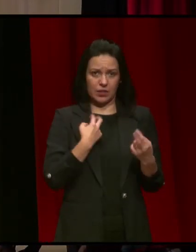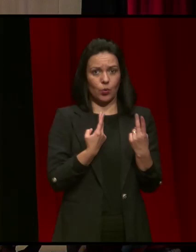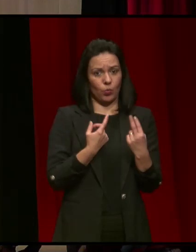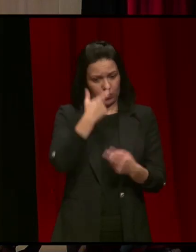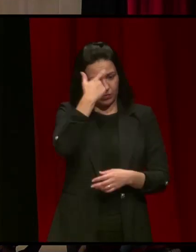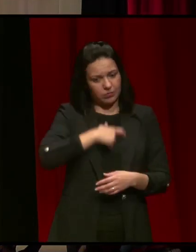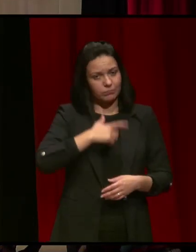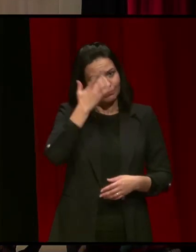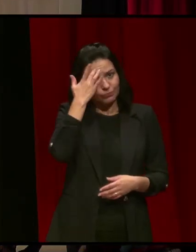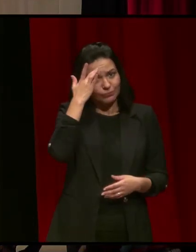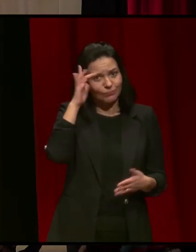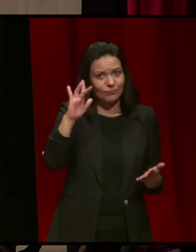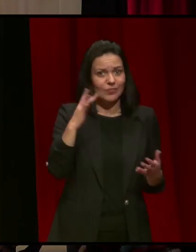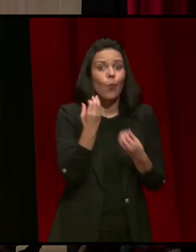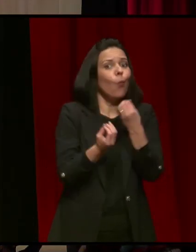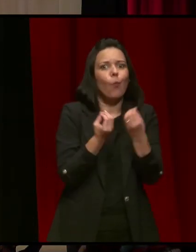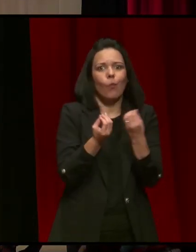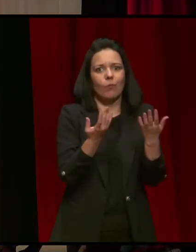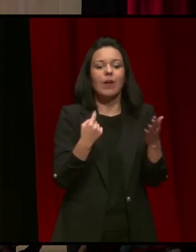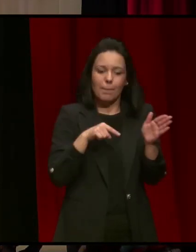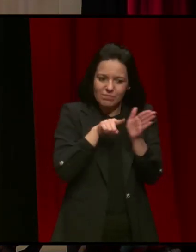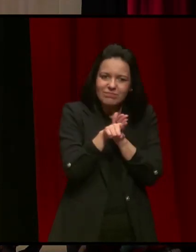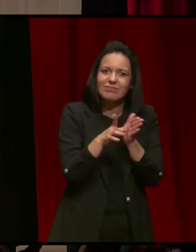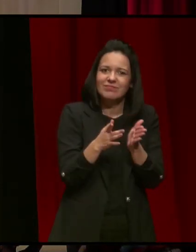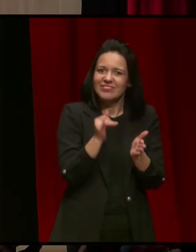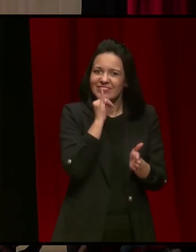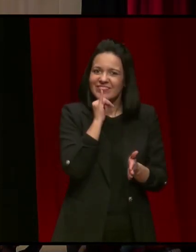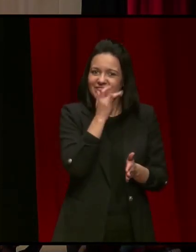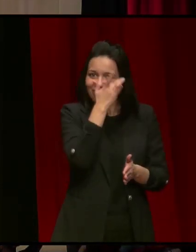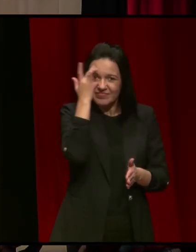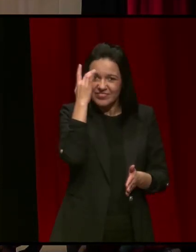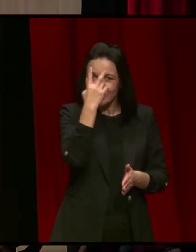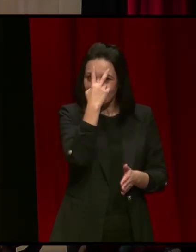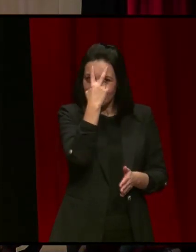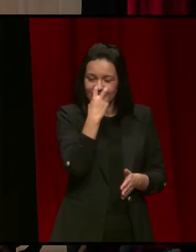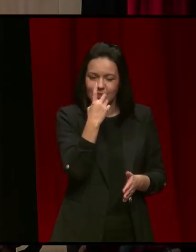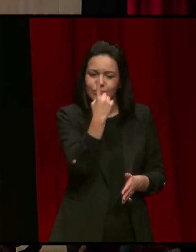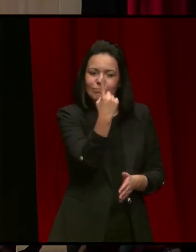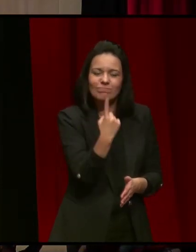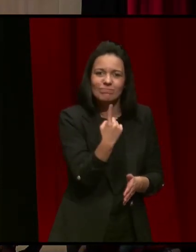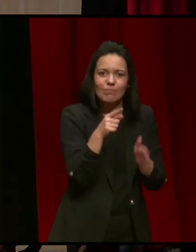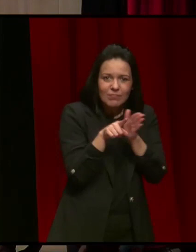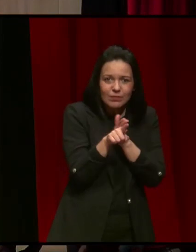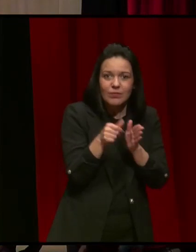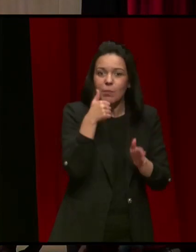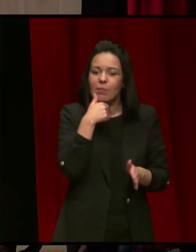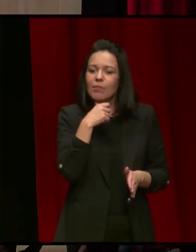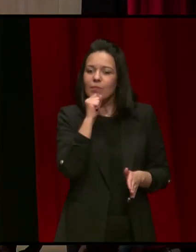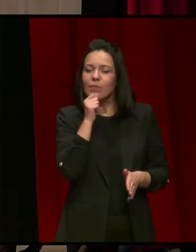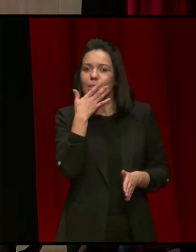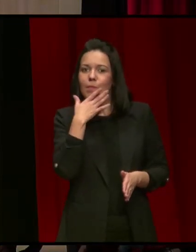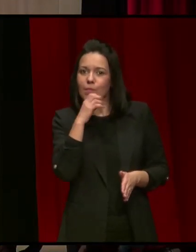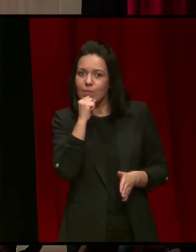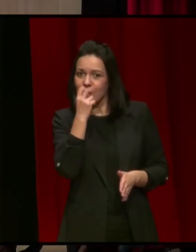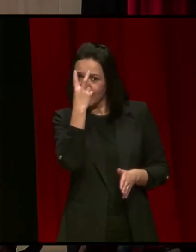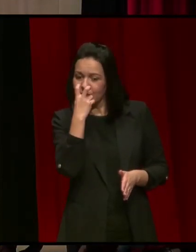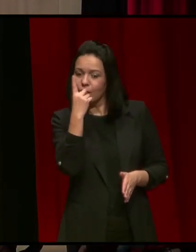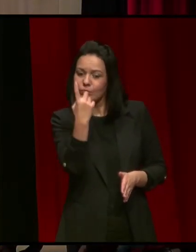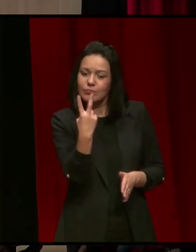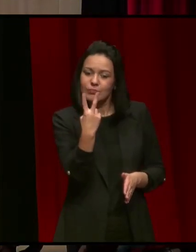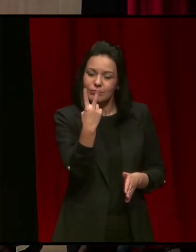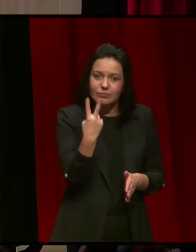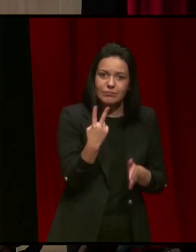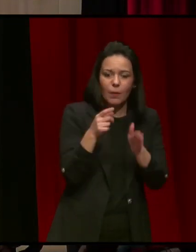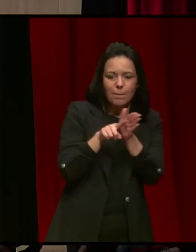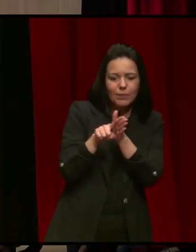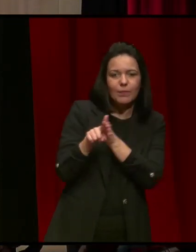tenho vergonha de dizer, eu não sei, como é que eu faço isso? Pergunta para eles, fala com os pais dos cegos, se eles têm crianças cegas. Fala com